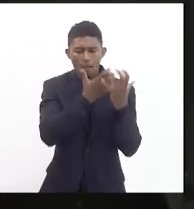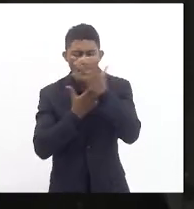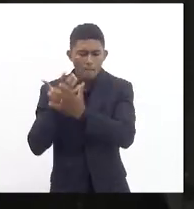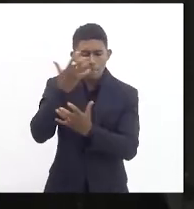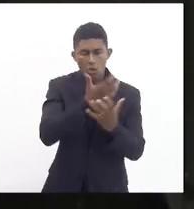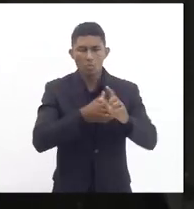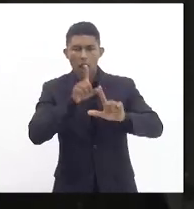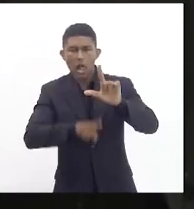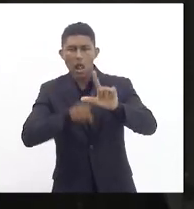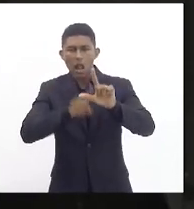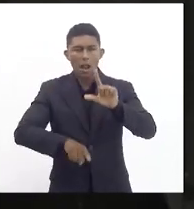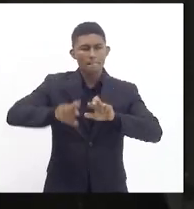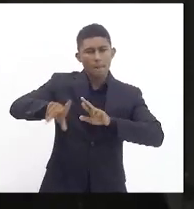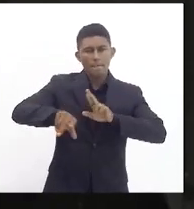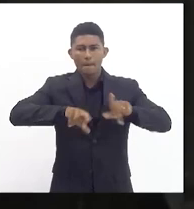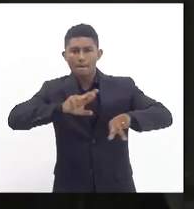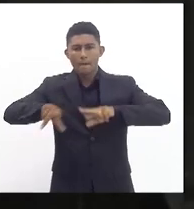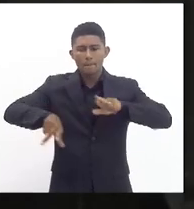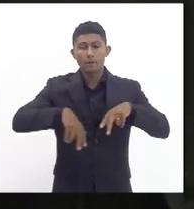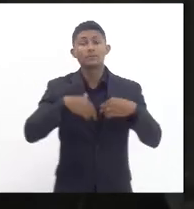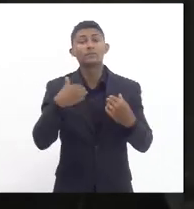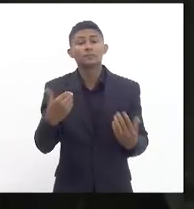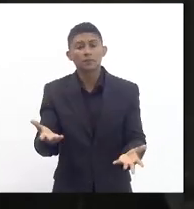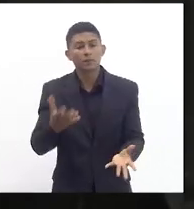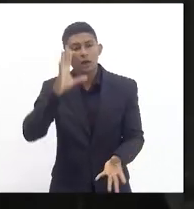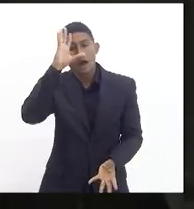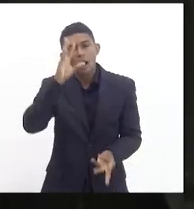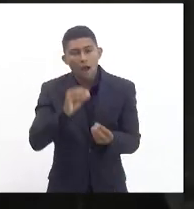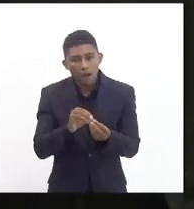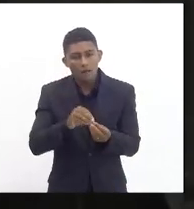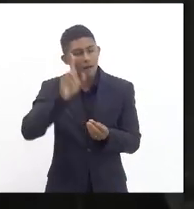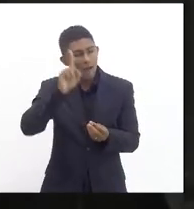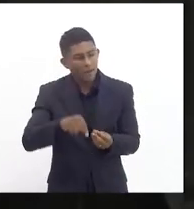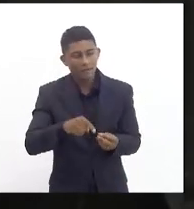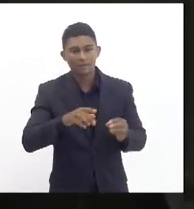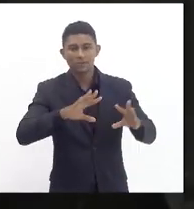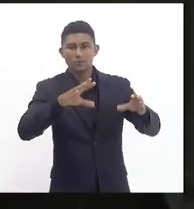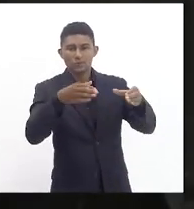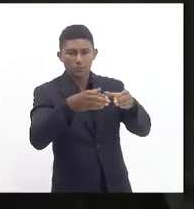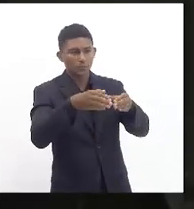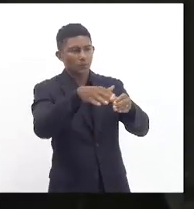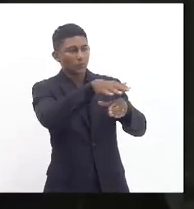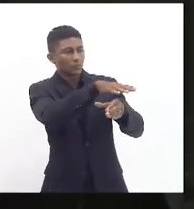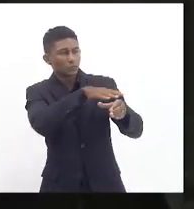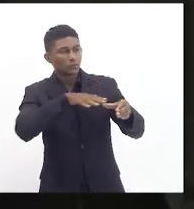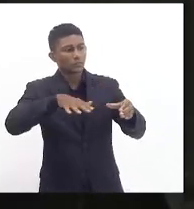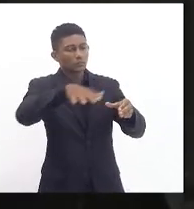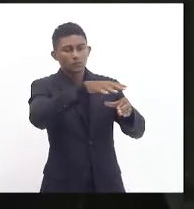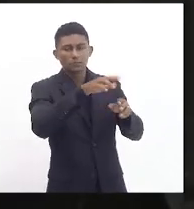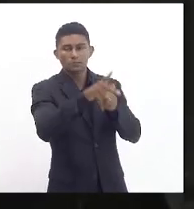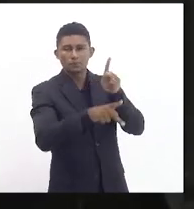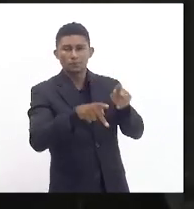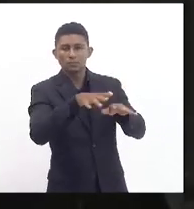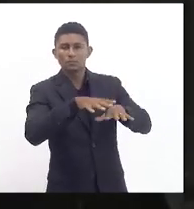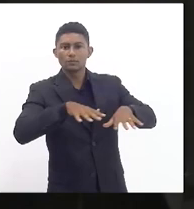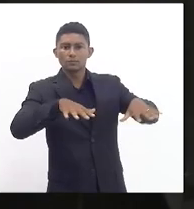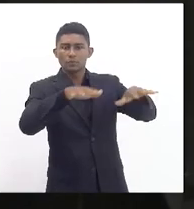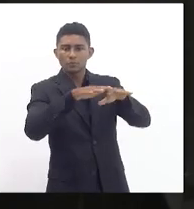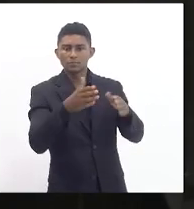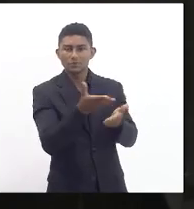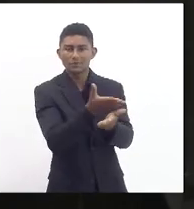isso que eu chamo o inconsciente coletivo. O que é um inconsciente coletivo? São essas